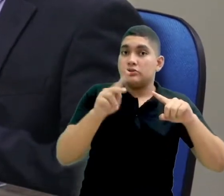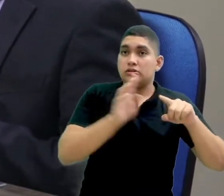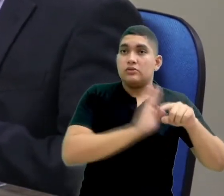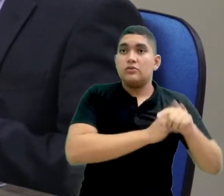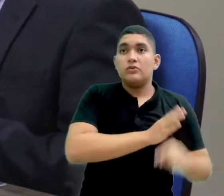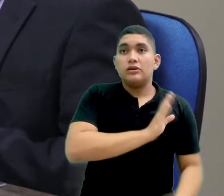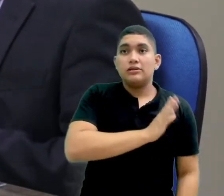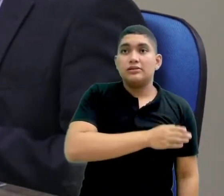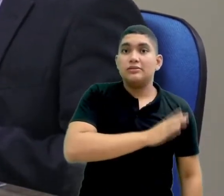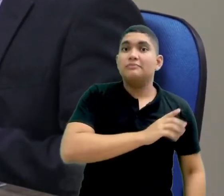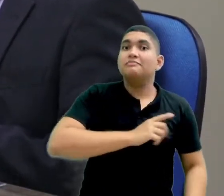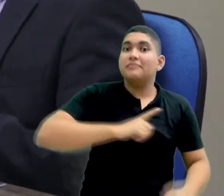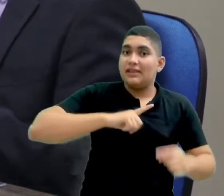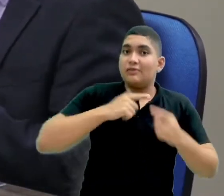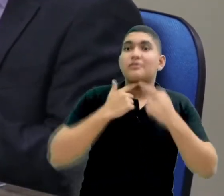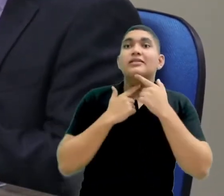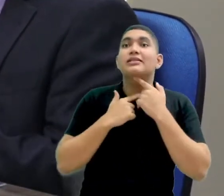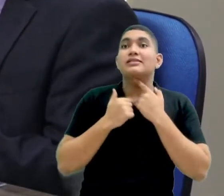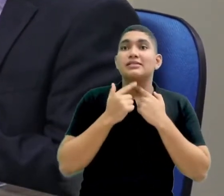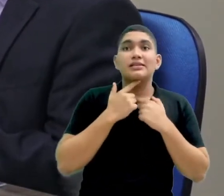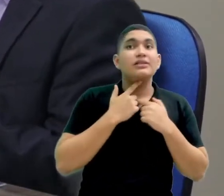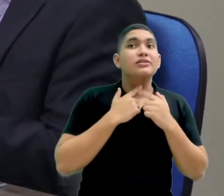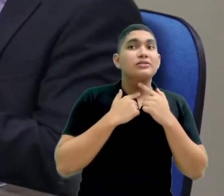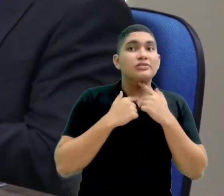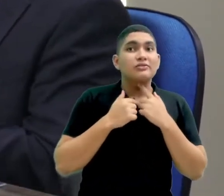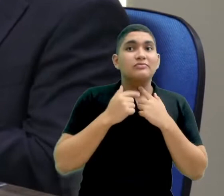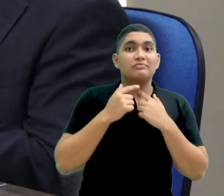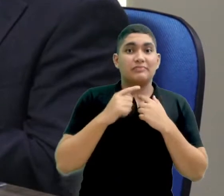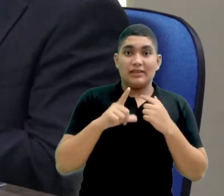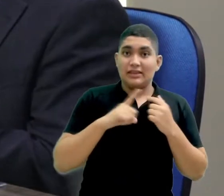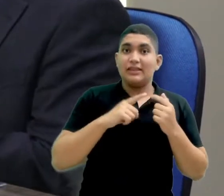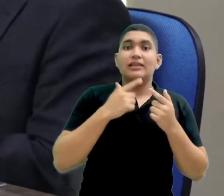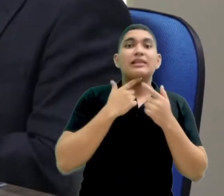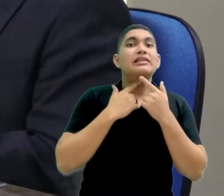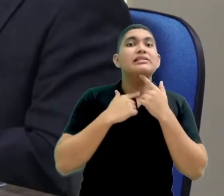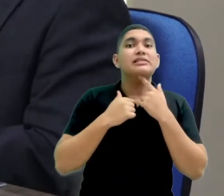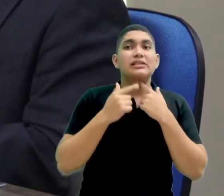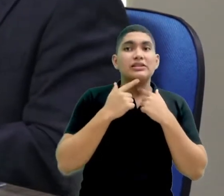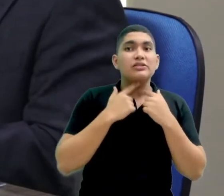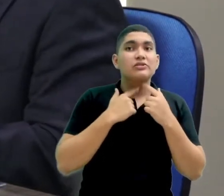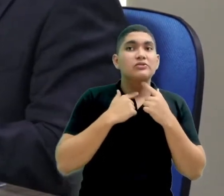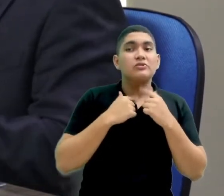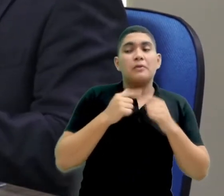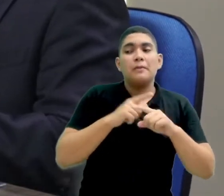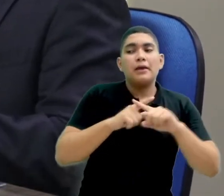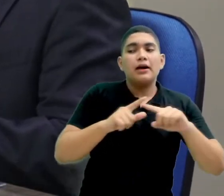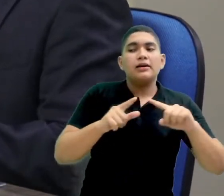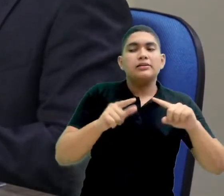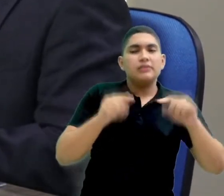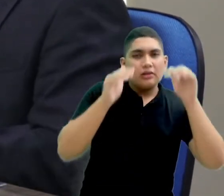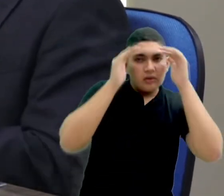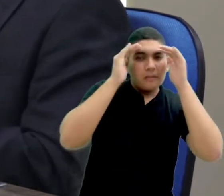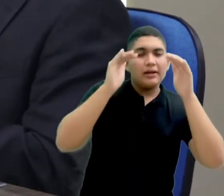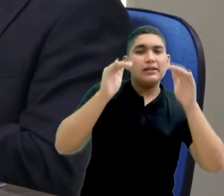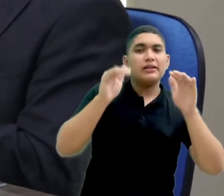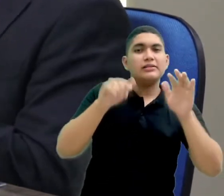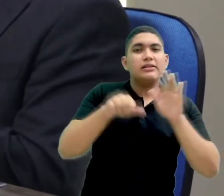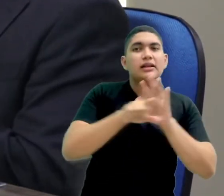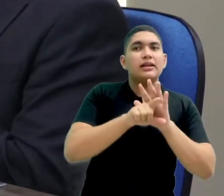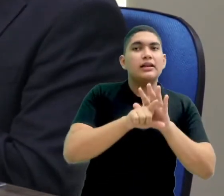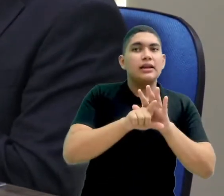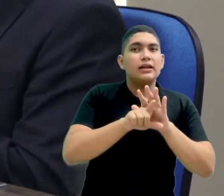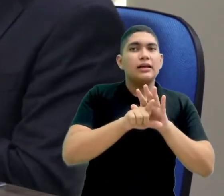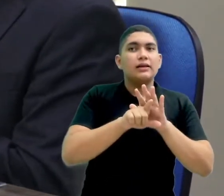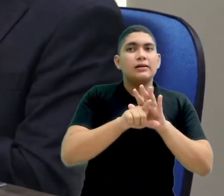estaria desejoso, iracundo, vontade, inclinação, mas ele se refreia e não mata. Mas por quê? Por